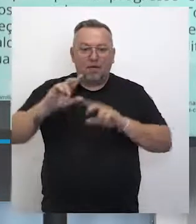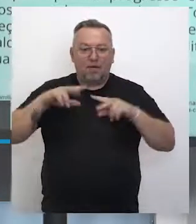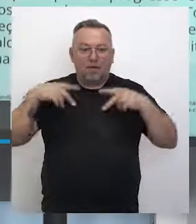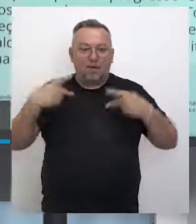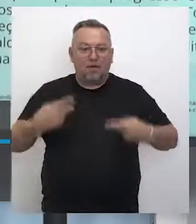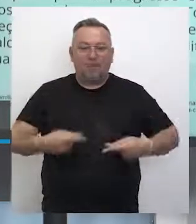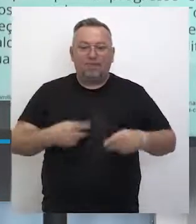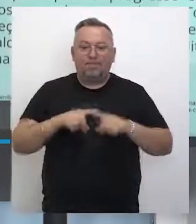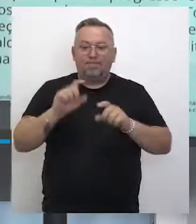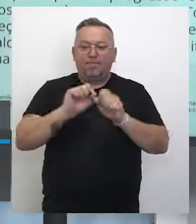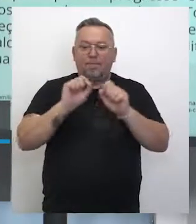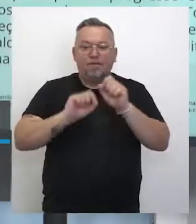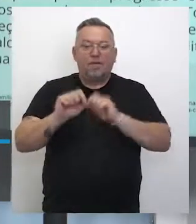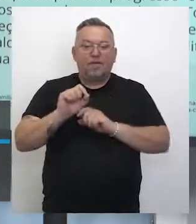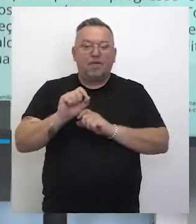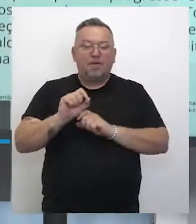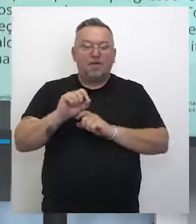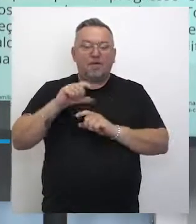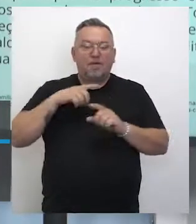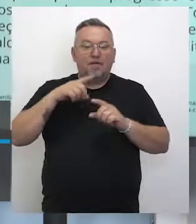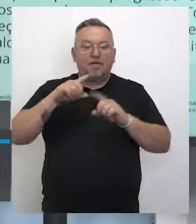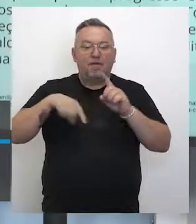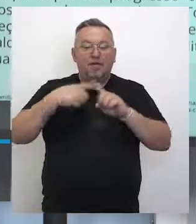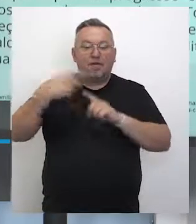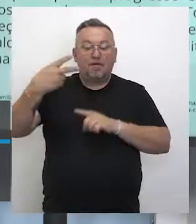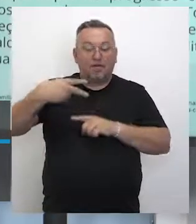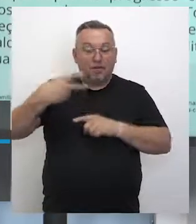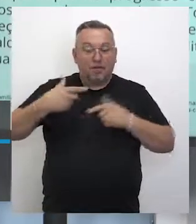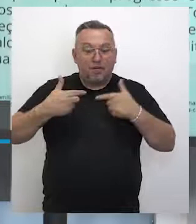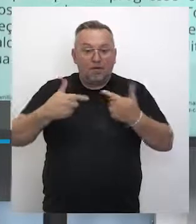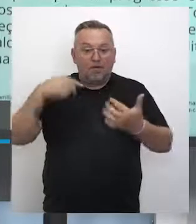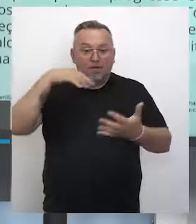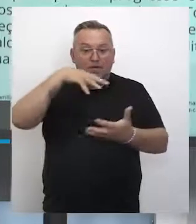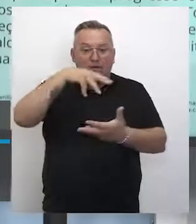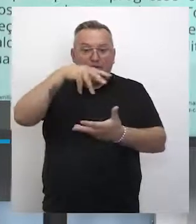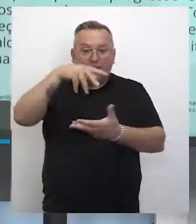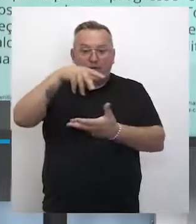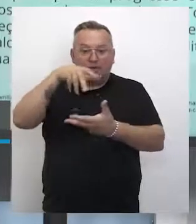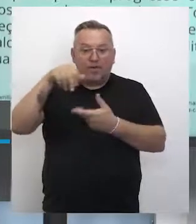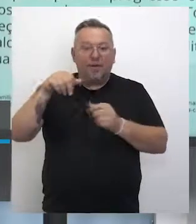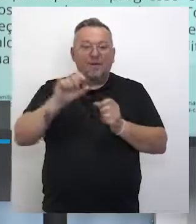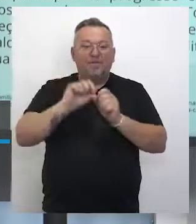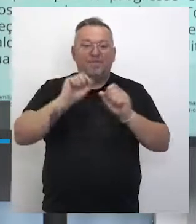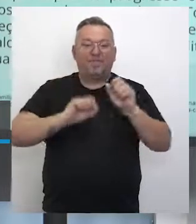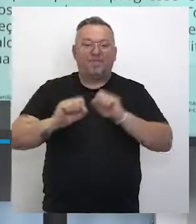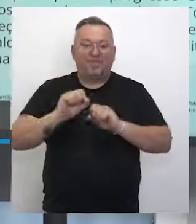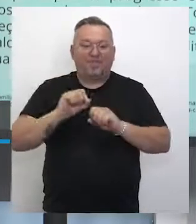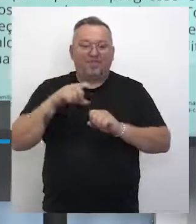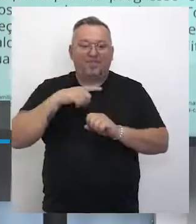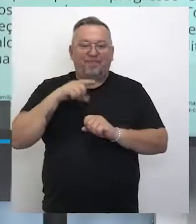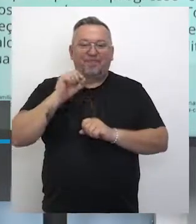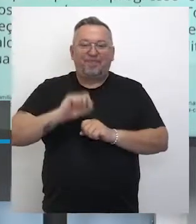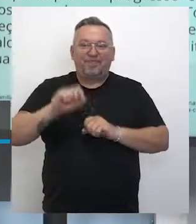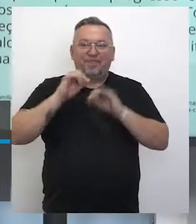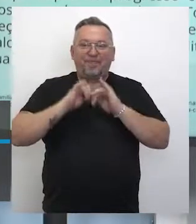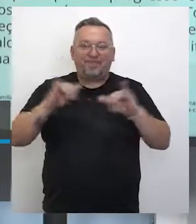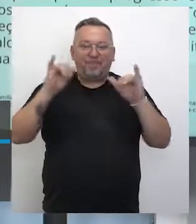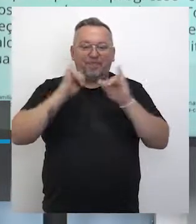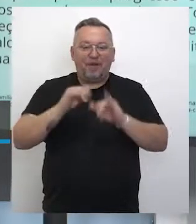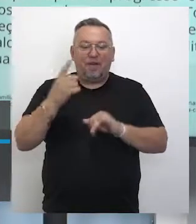vem logo depois aí da Segunda Guerra Mundial, e que terminou em 1945, e aí nós temos aí essa declaração